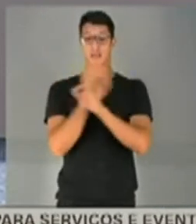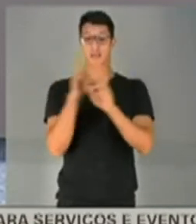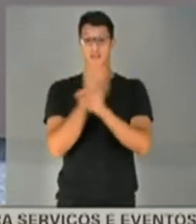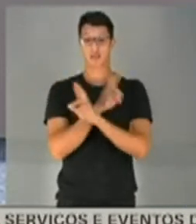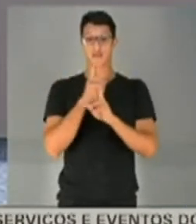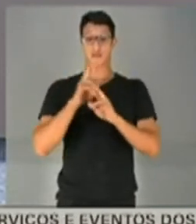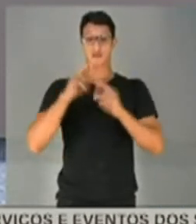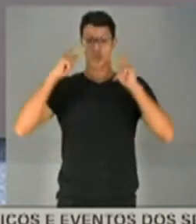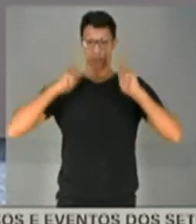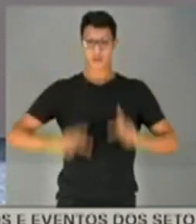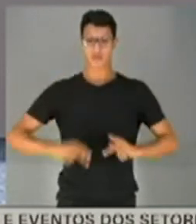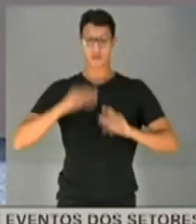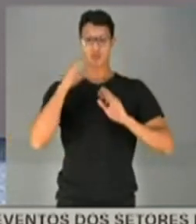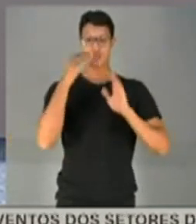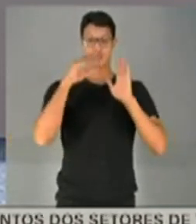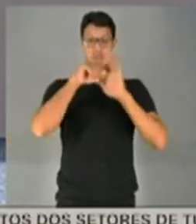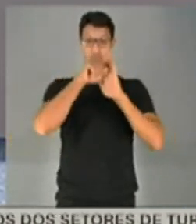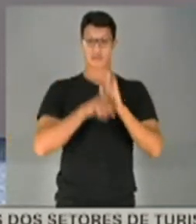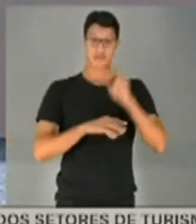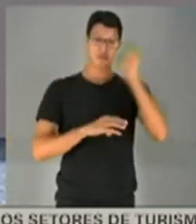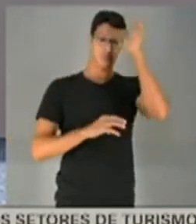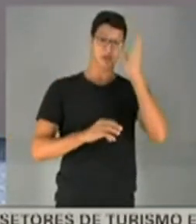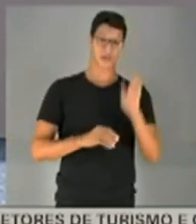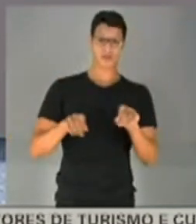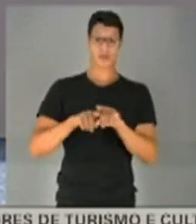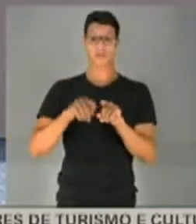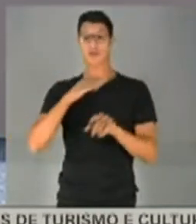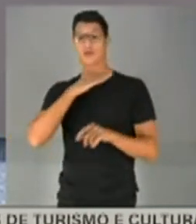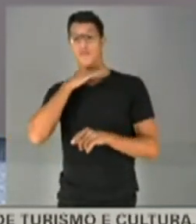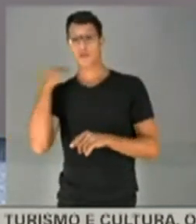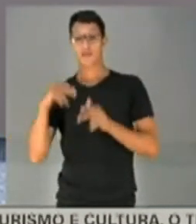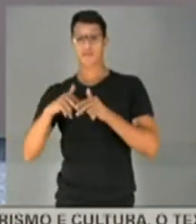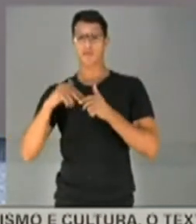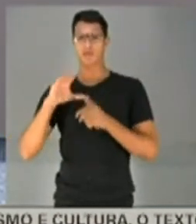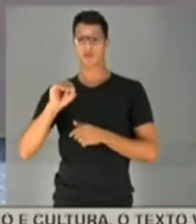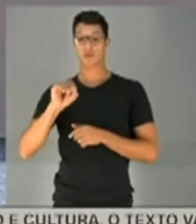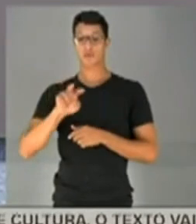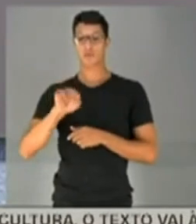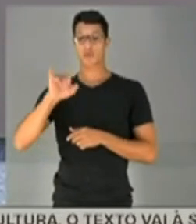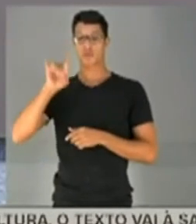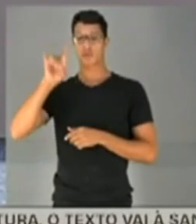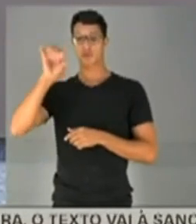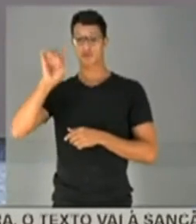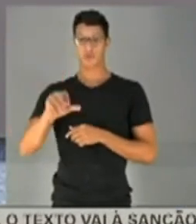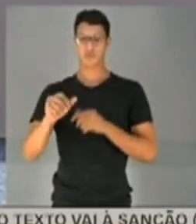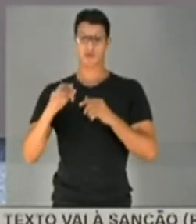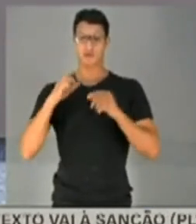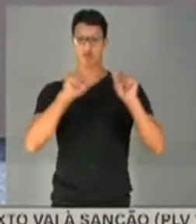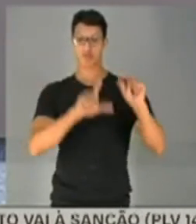entre a postura anti-ciência adotada no Brasil e a mortalidade por Covid-19. Eu só trouxe um